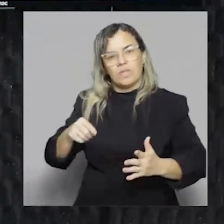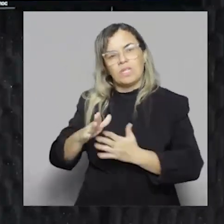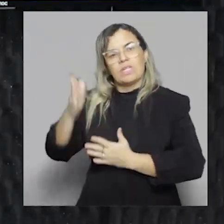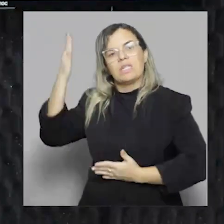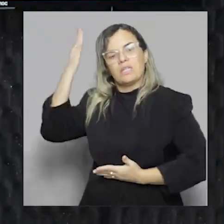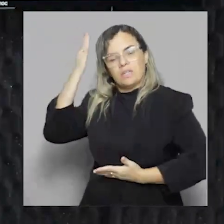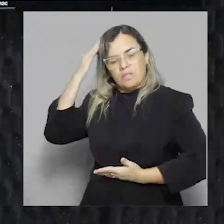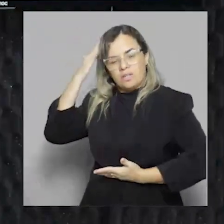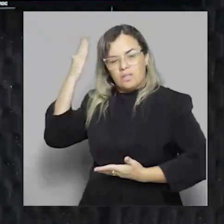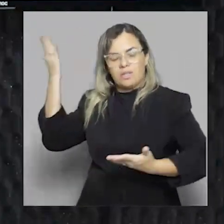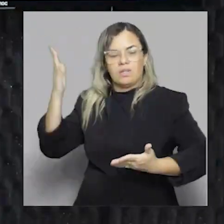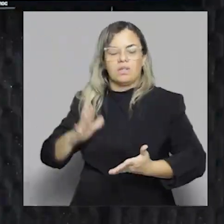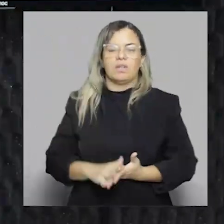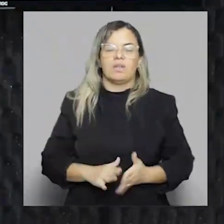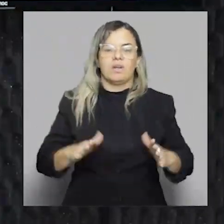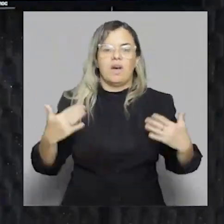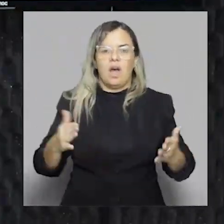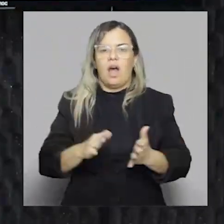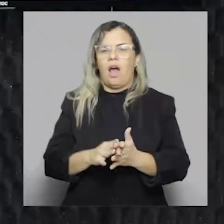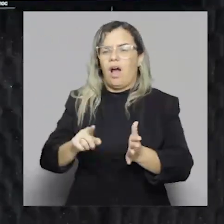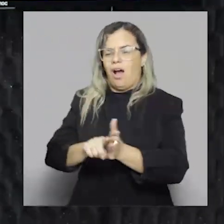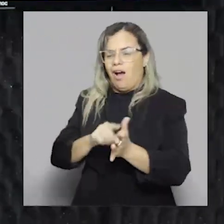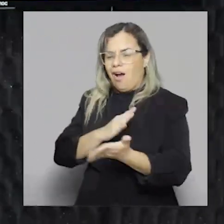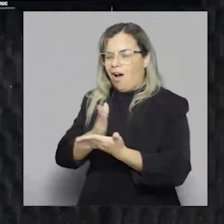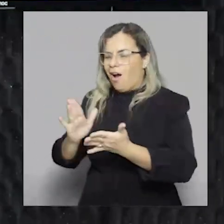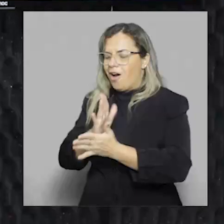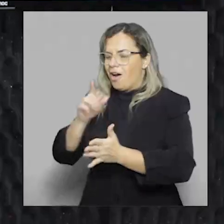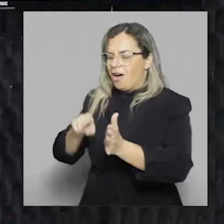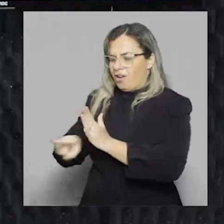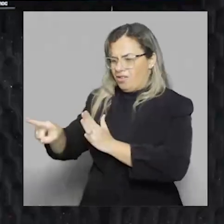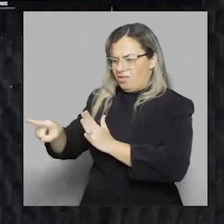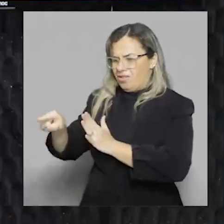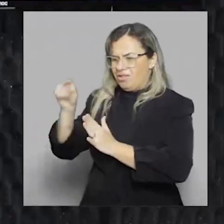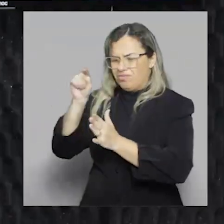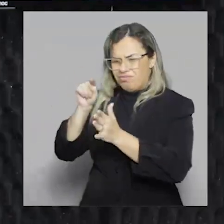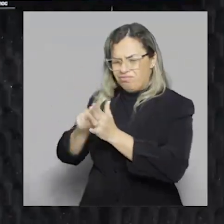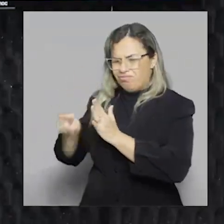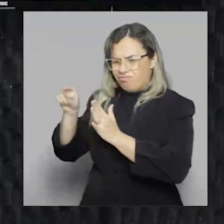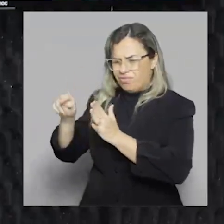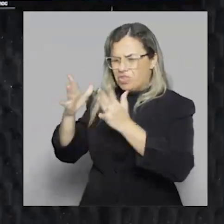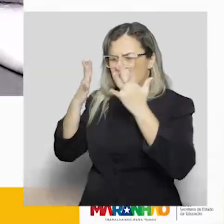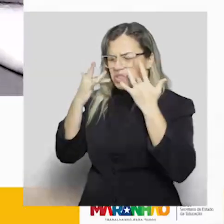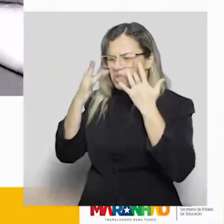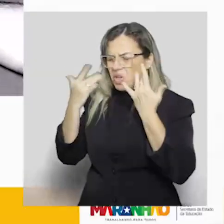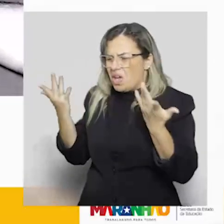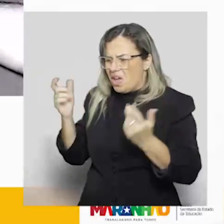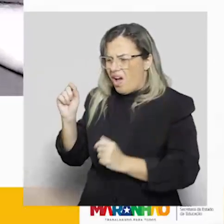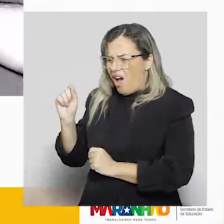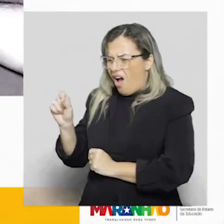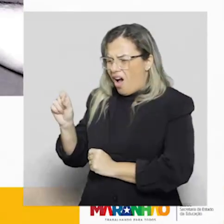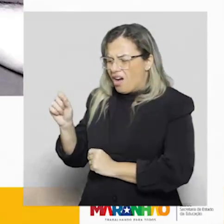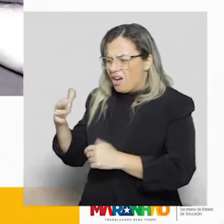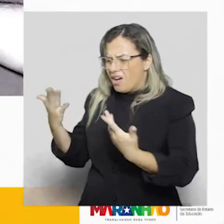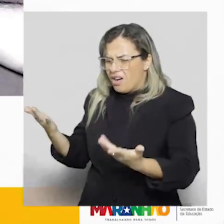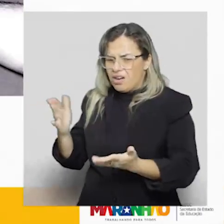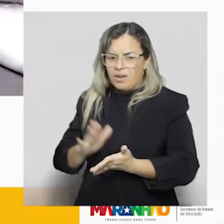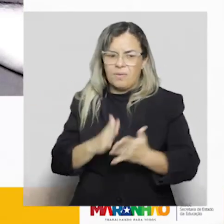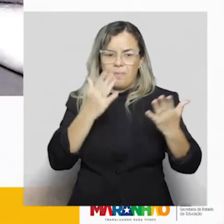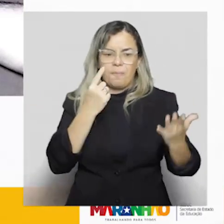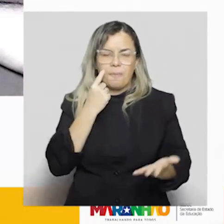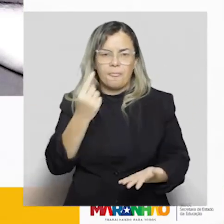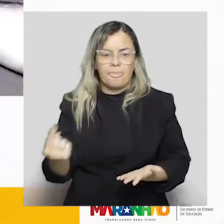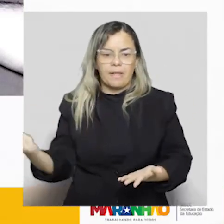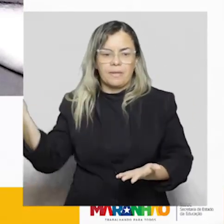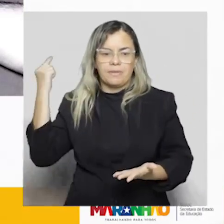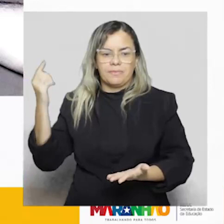entender. E eu sei que alguns de vocês vão dizer assim, professor, isso é arte? Presta bem atenção no que eu vou dizer. Inserções em